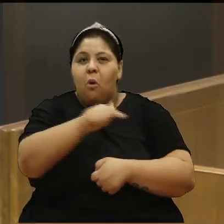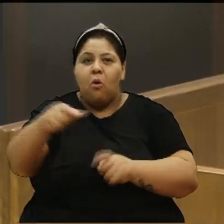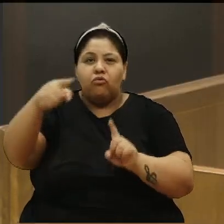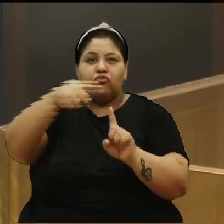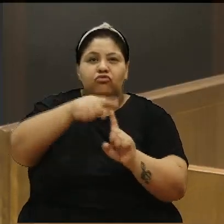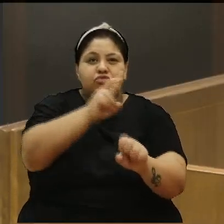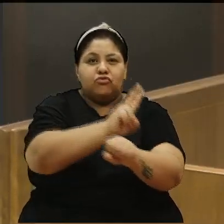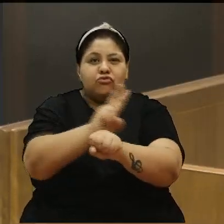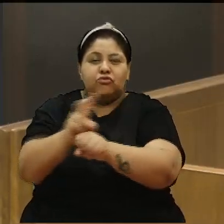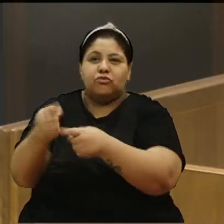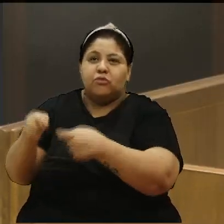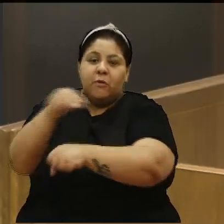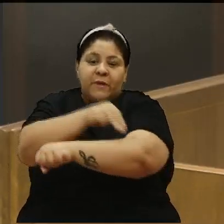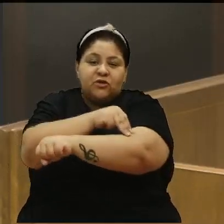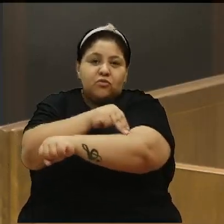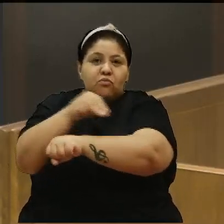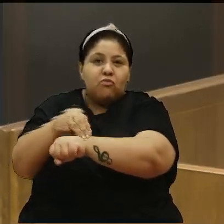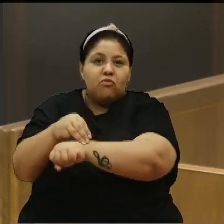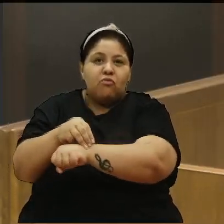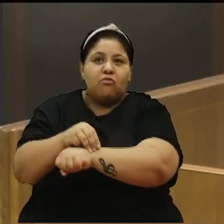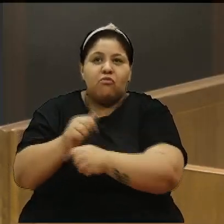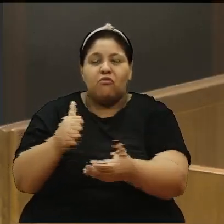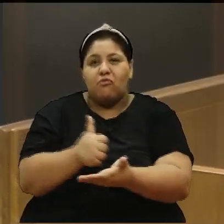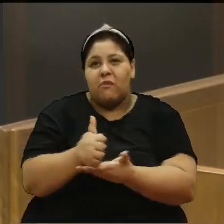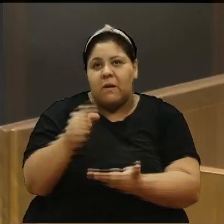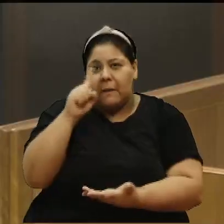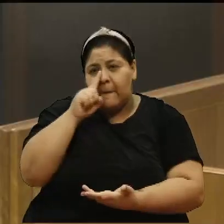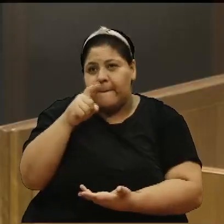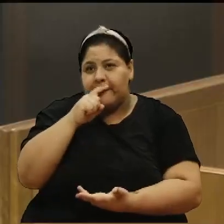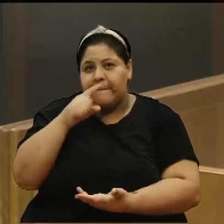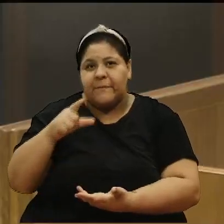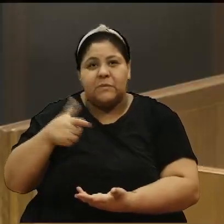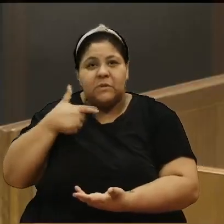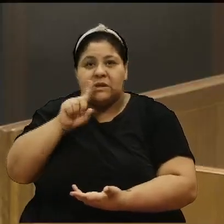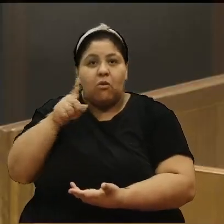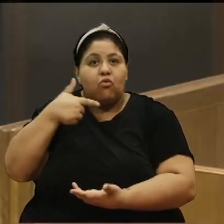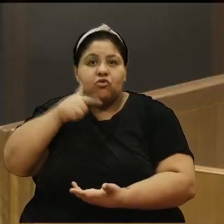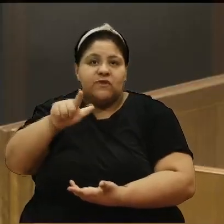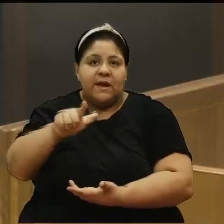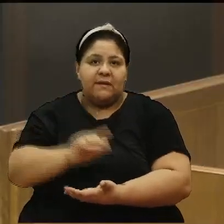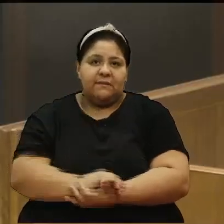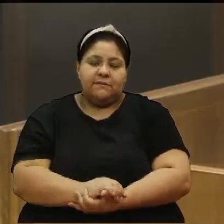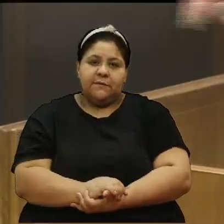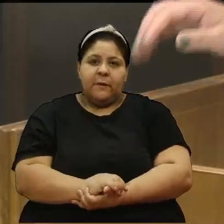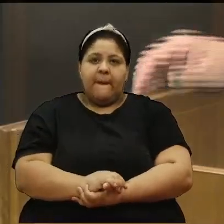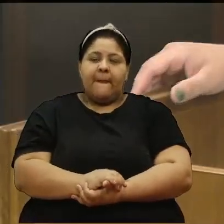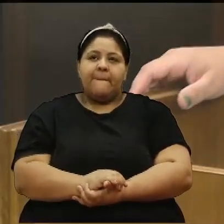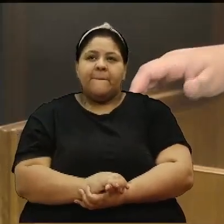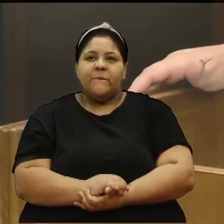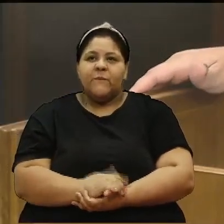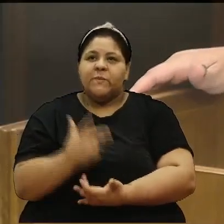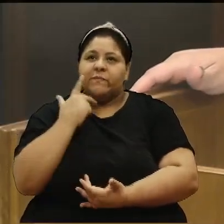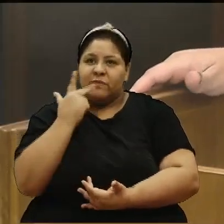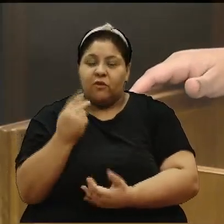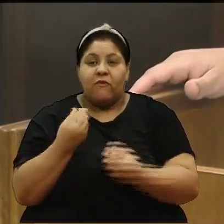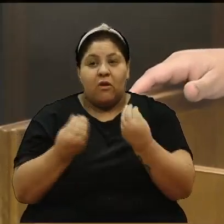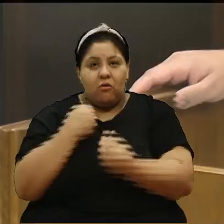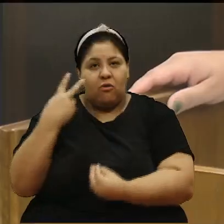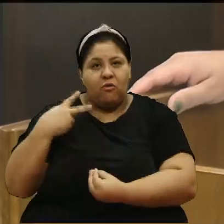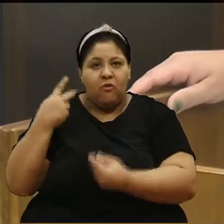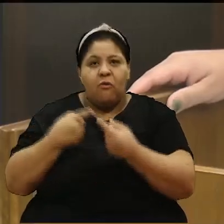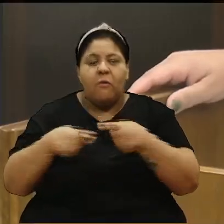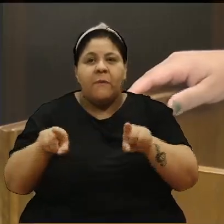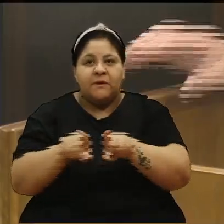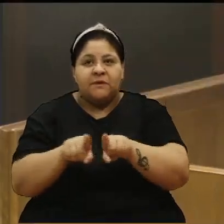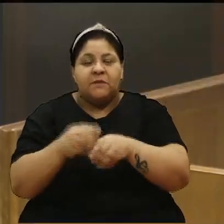mas nem o monitor básico os pais e mães estão conseguindo. E eu falo aqui como vereadora, mas também